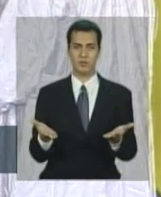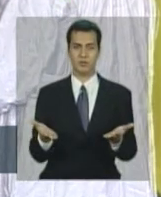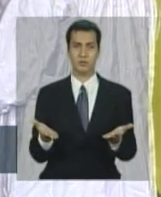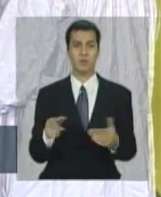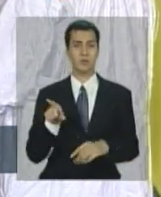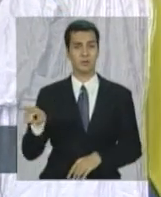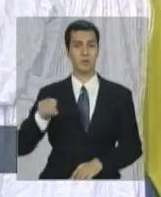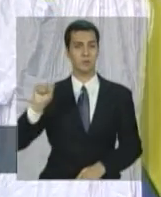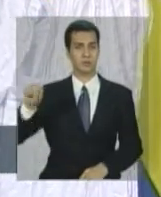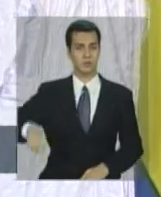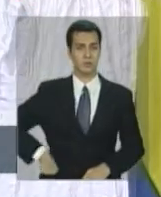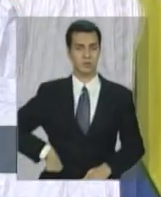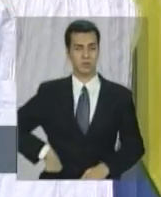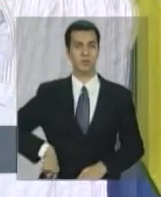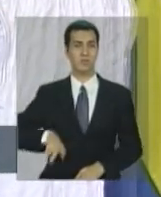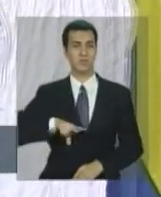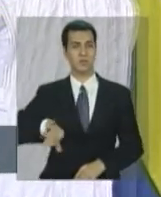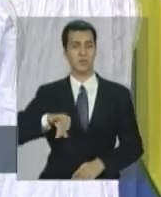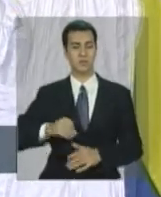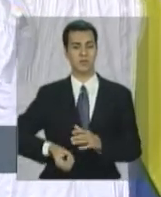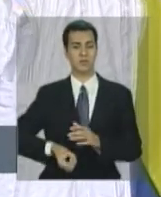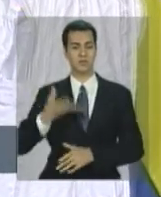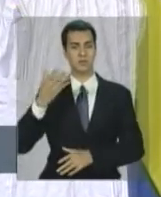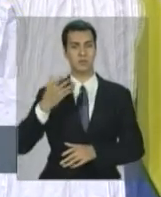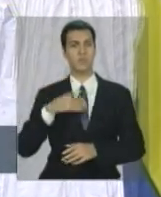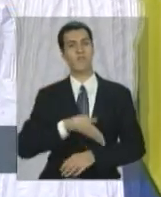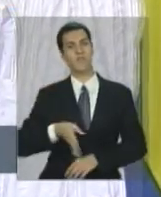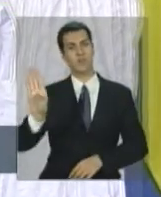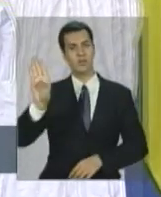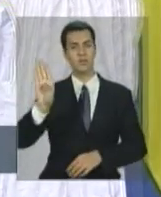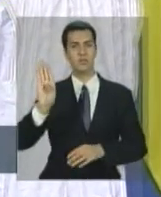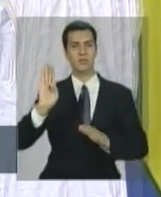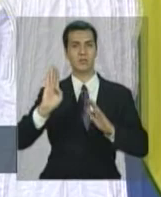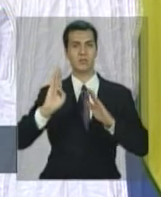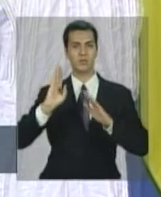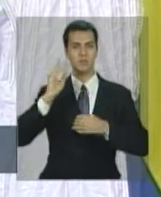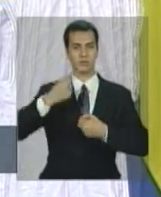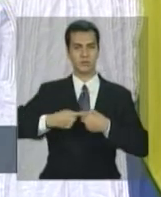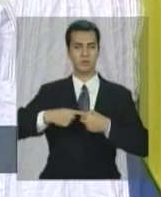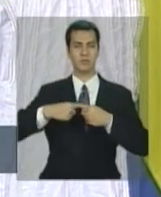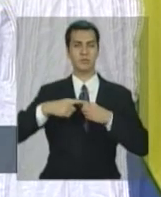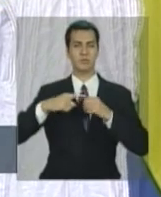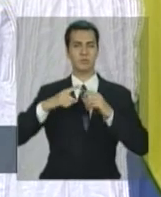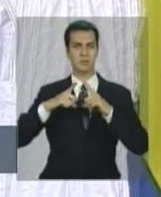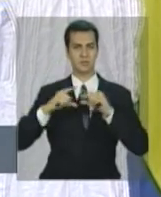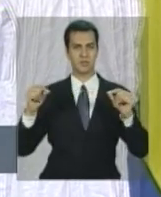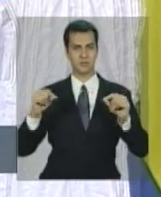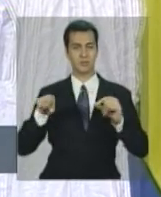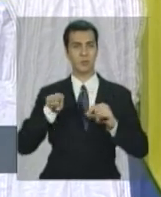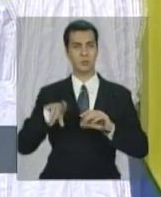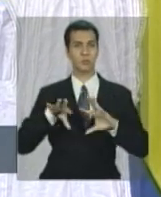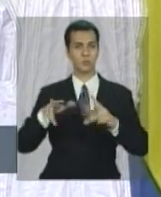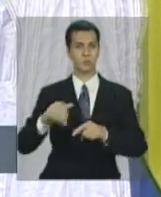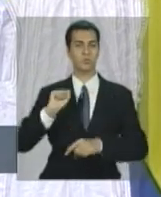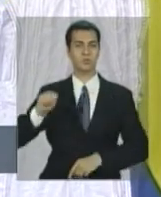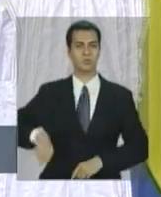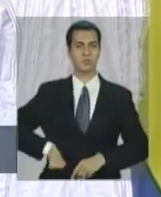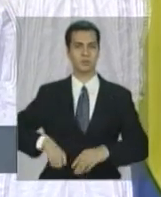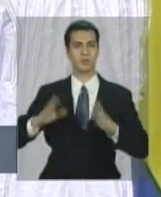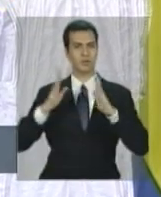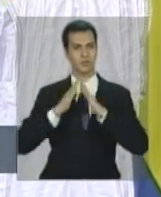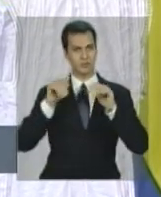terá uma embaixada, ele irá para a embaixada em Brasília. Esses embaixadores são